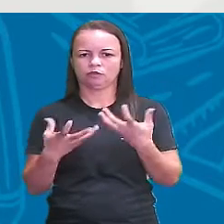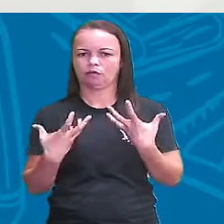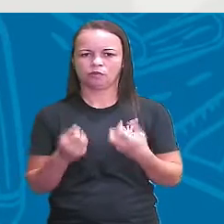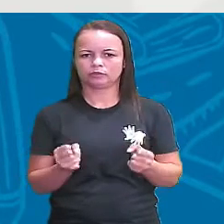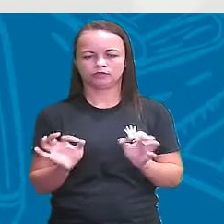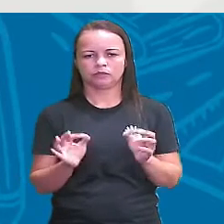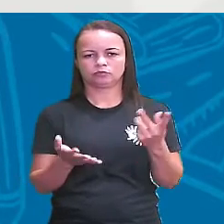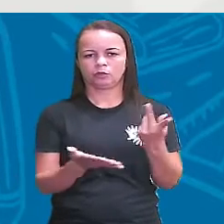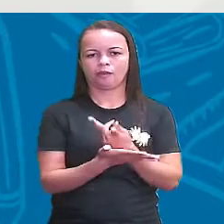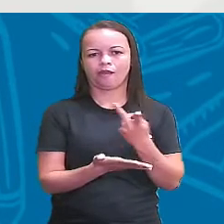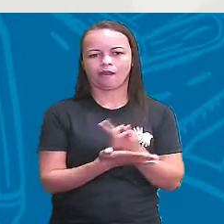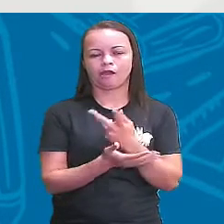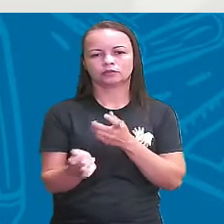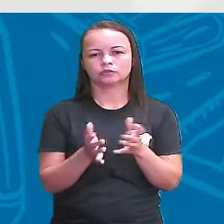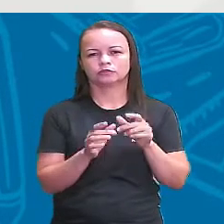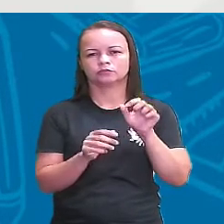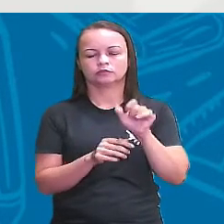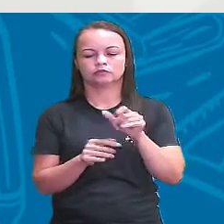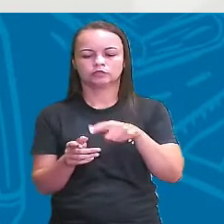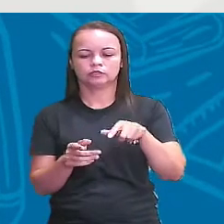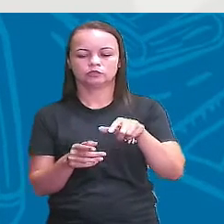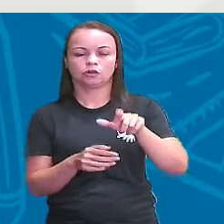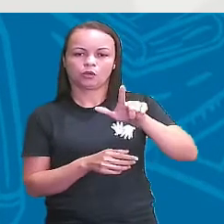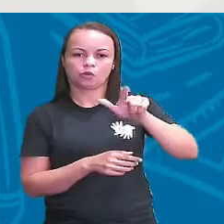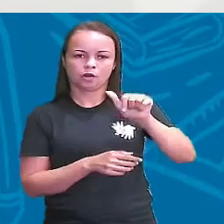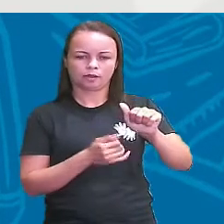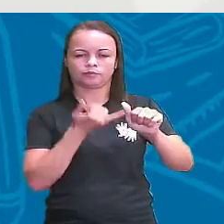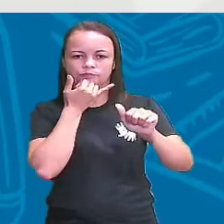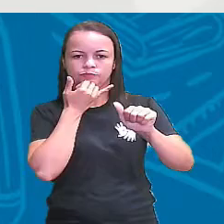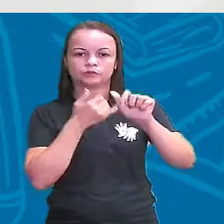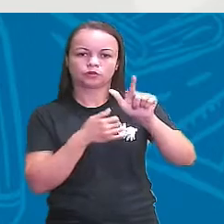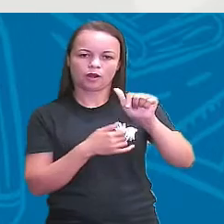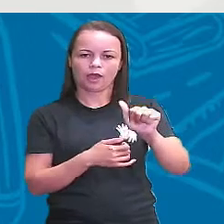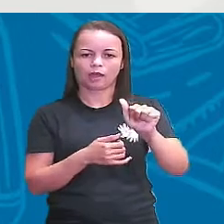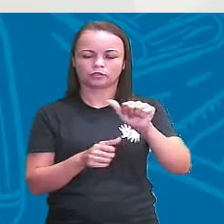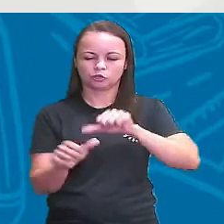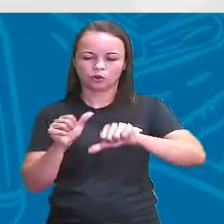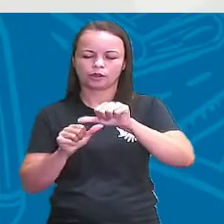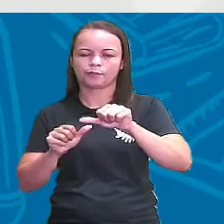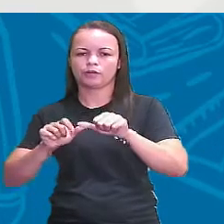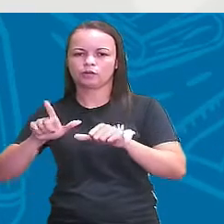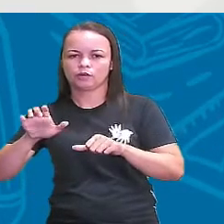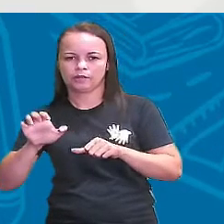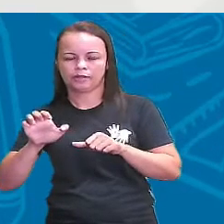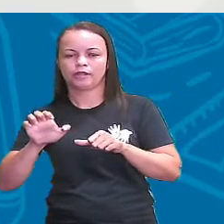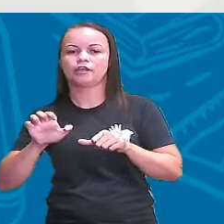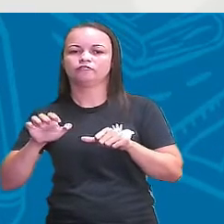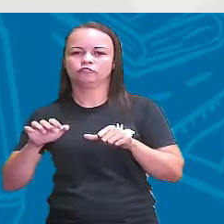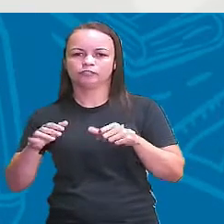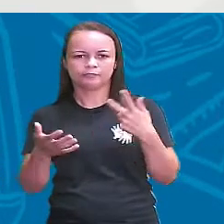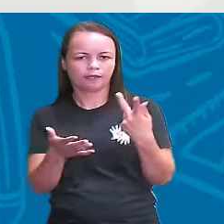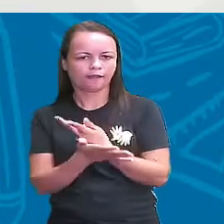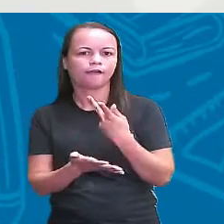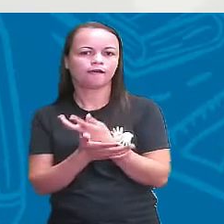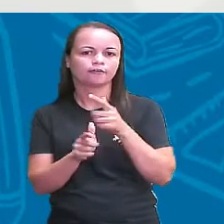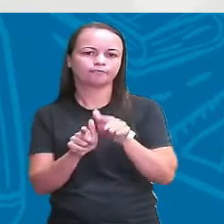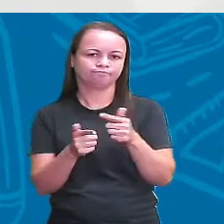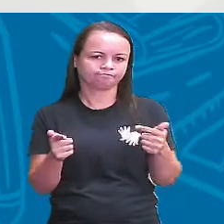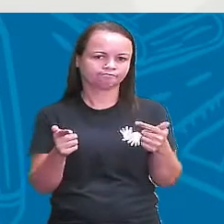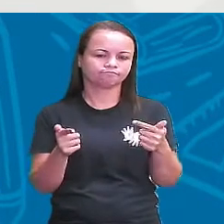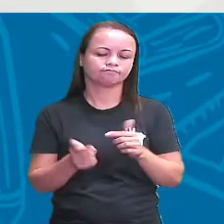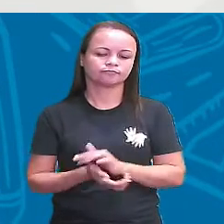tá errado. Se você trocar o lá, pelo le, você está cometendo um erro gramatical.